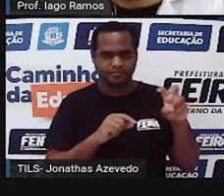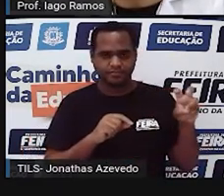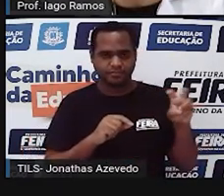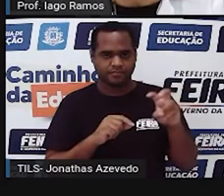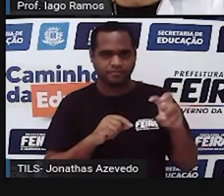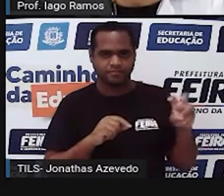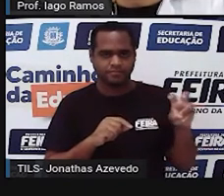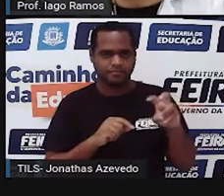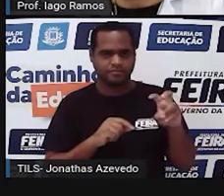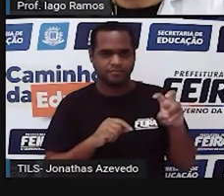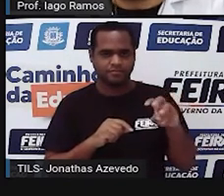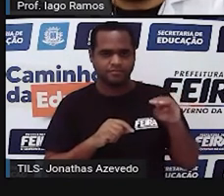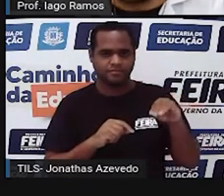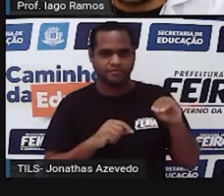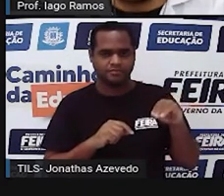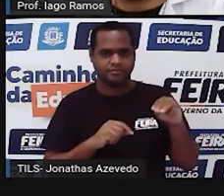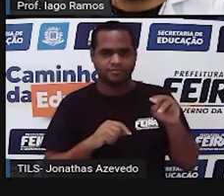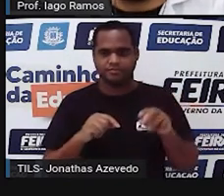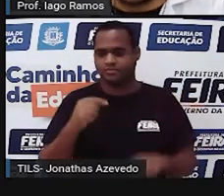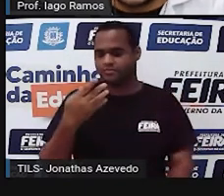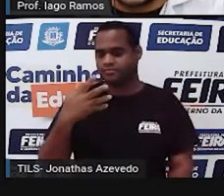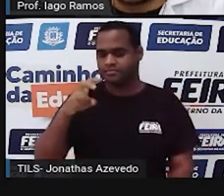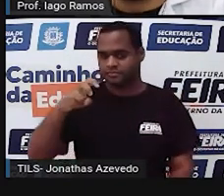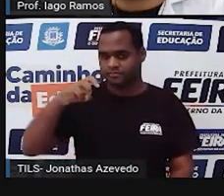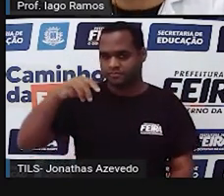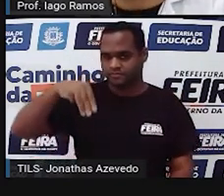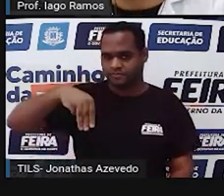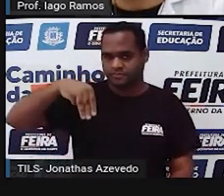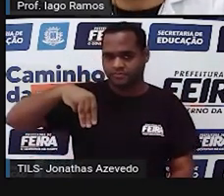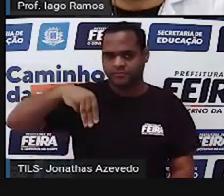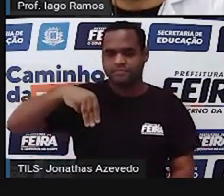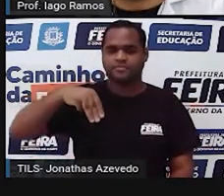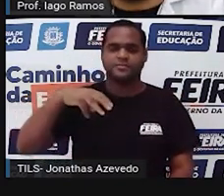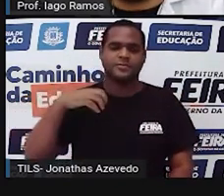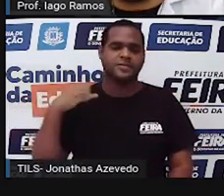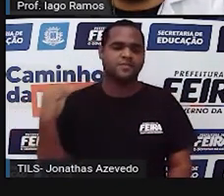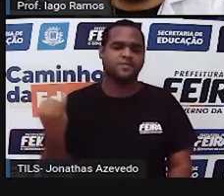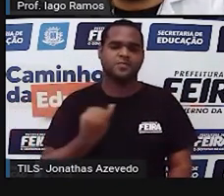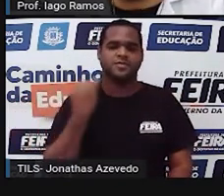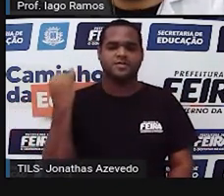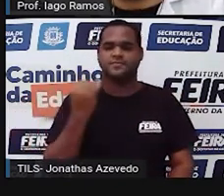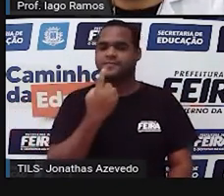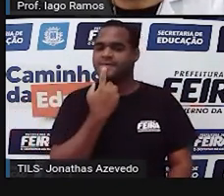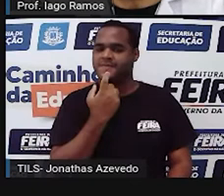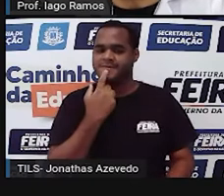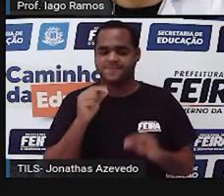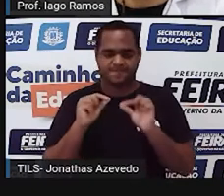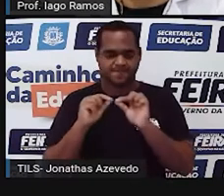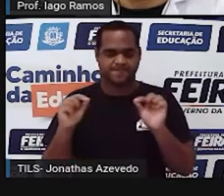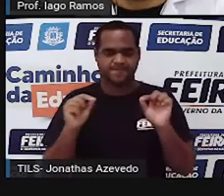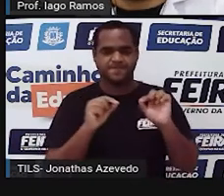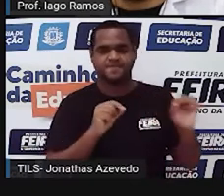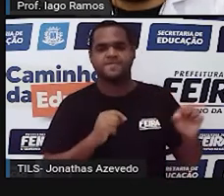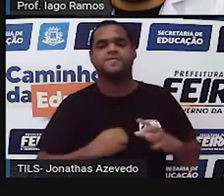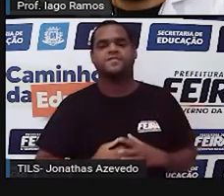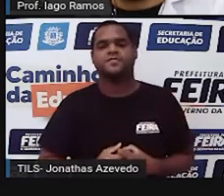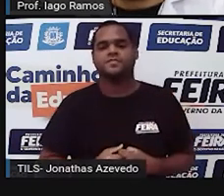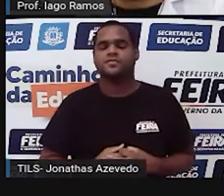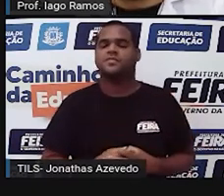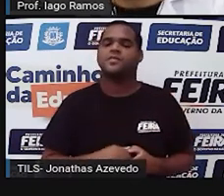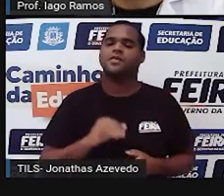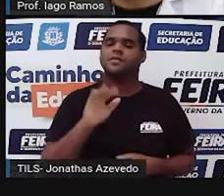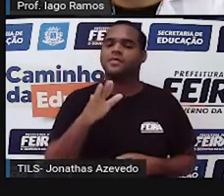sublinha aí em vermelho porque são informações importantes tão como é que a gente vai